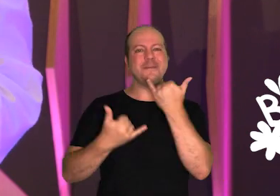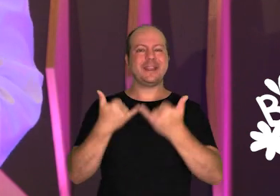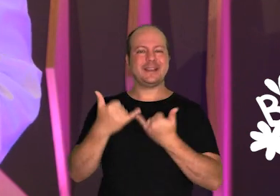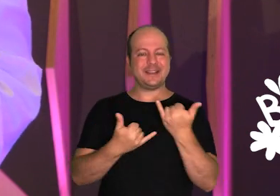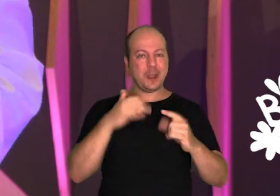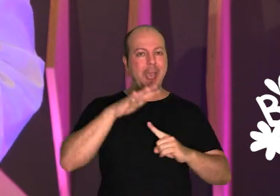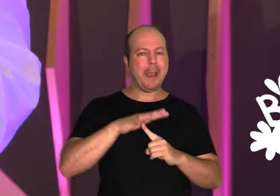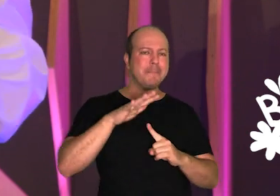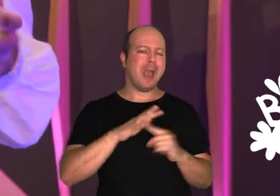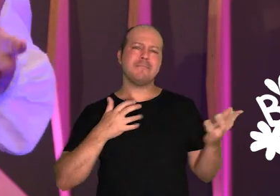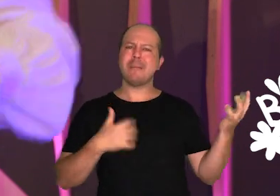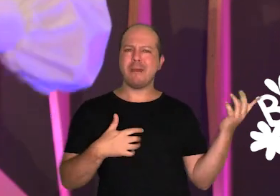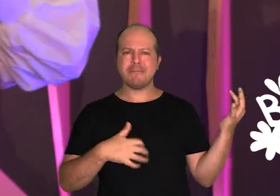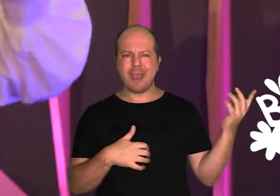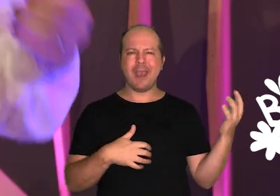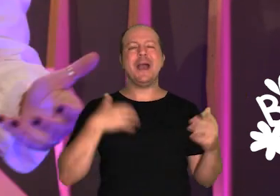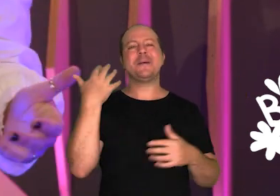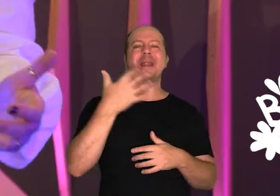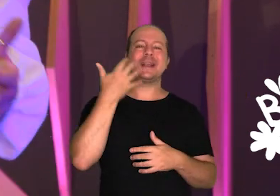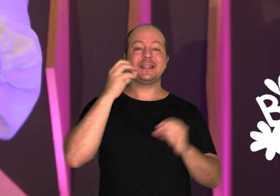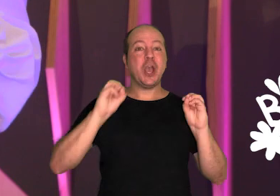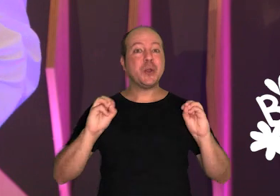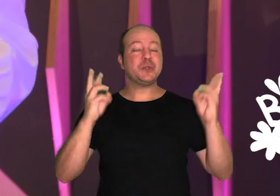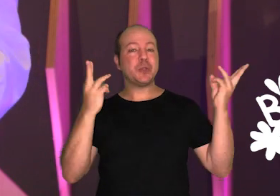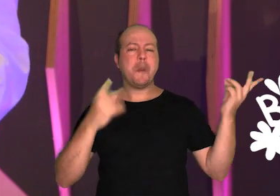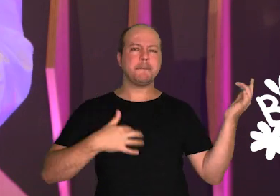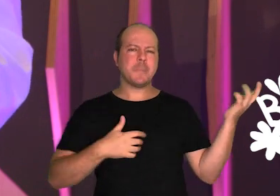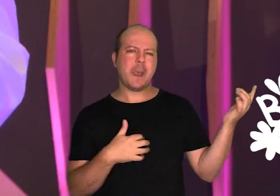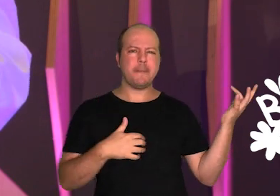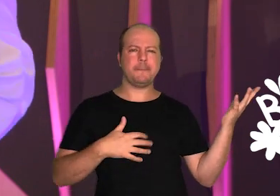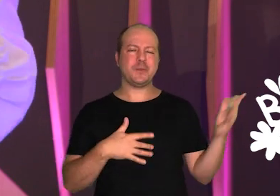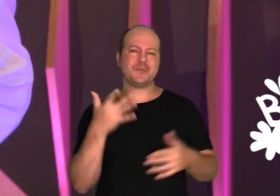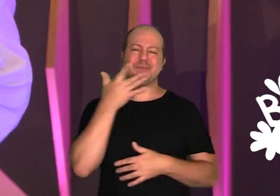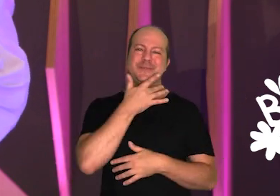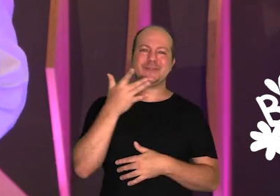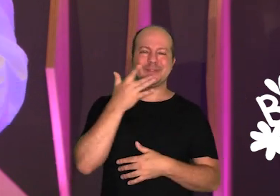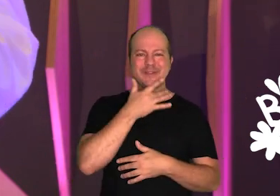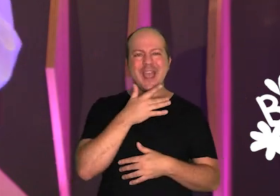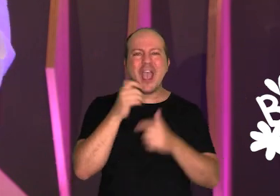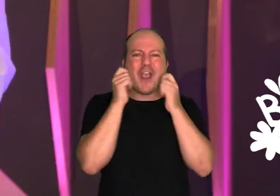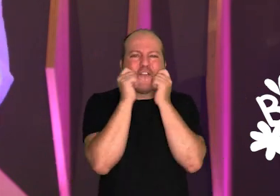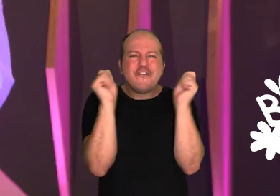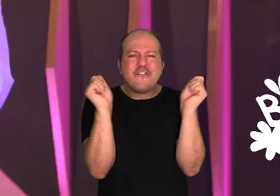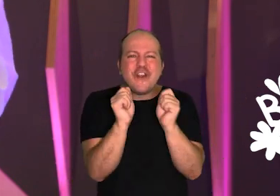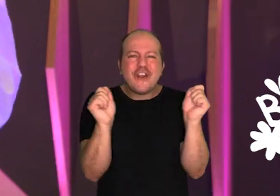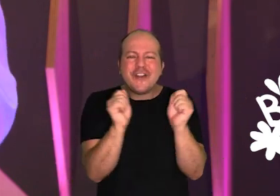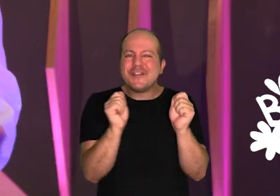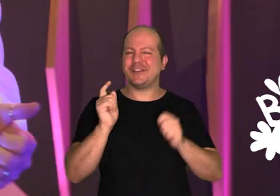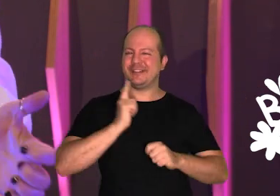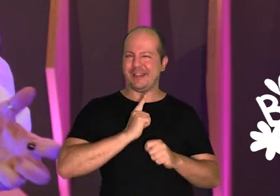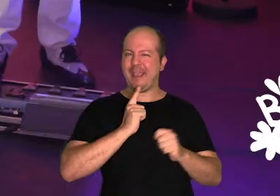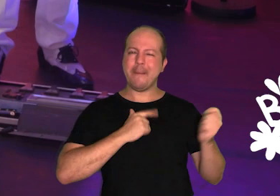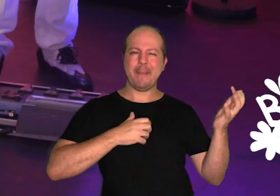na Praça para tocar, para cantar, em um show acústico e super aconchegante. É fofo,